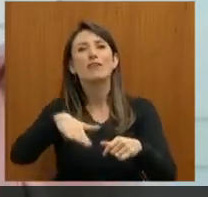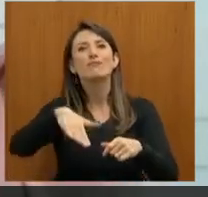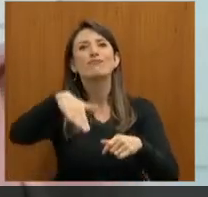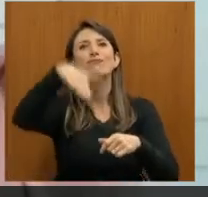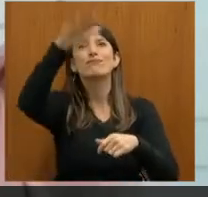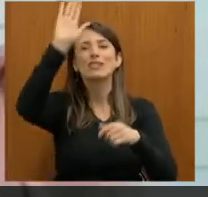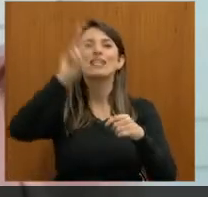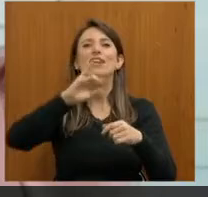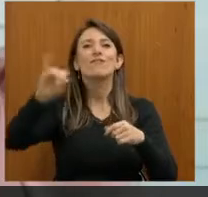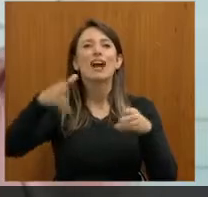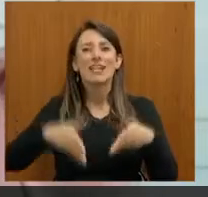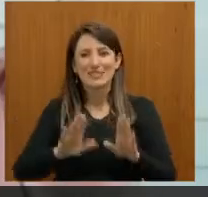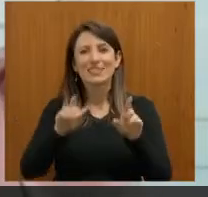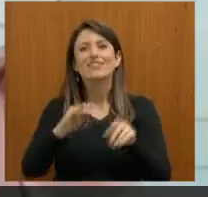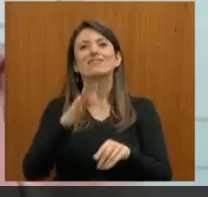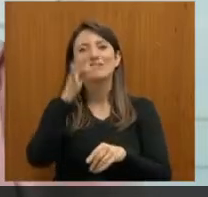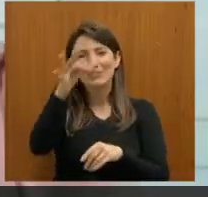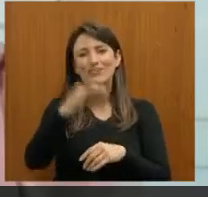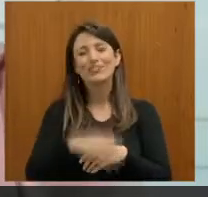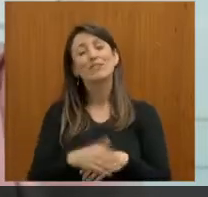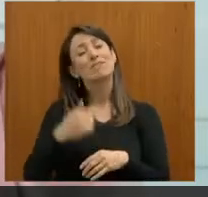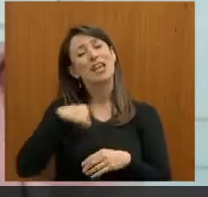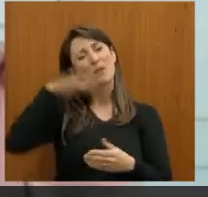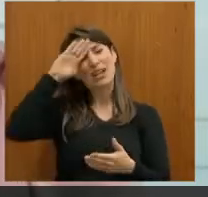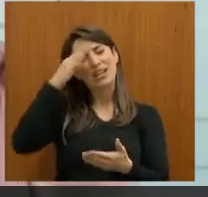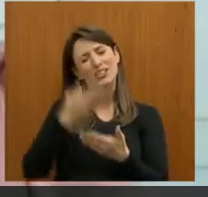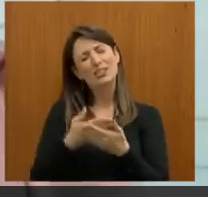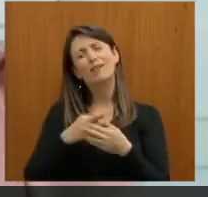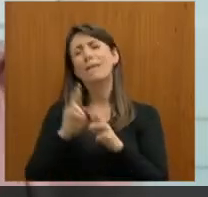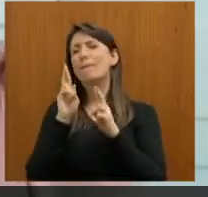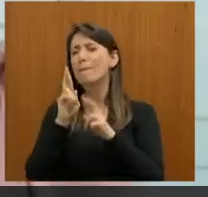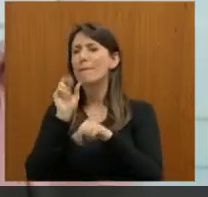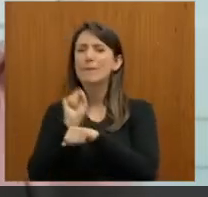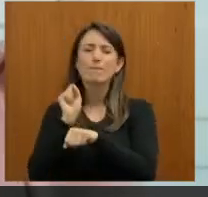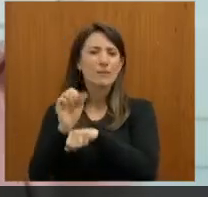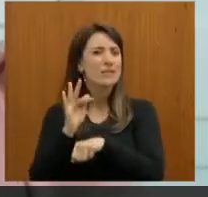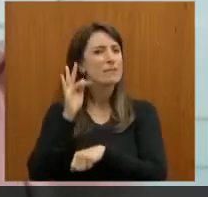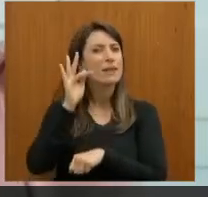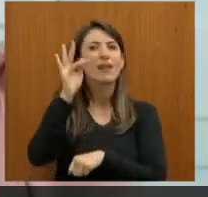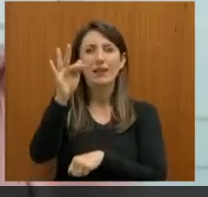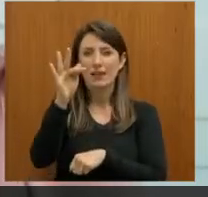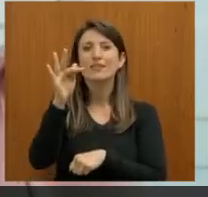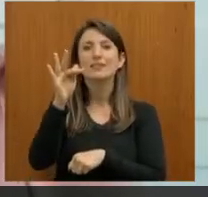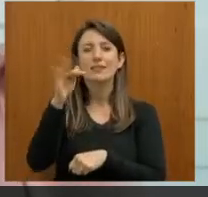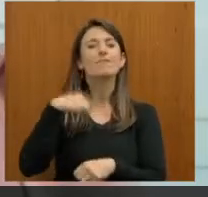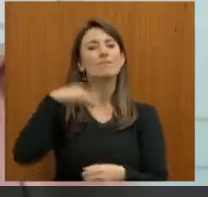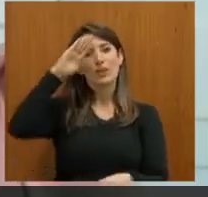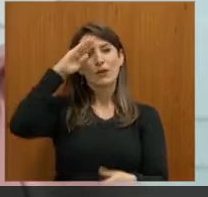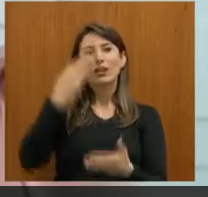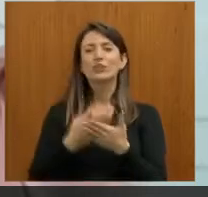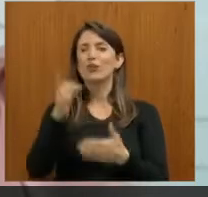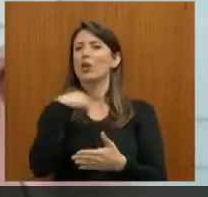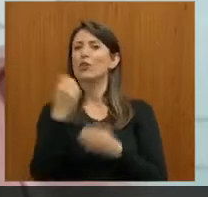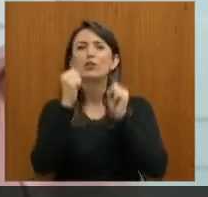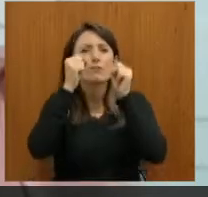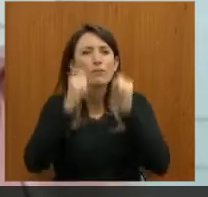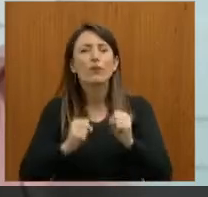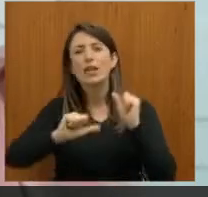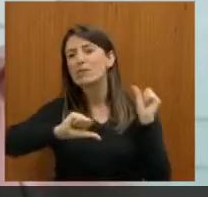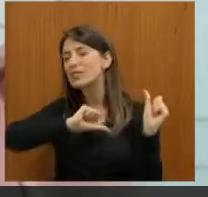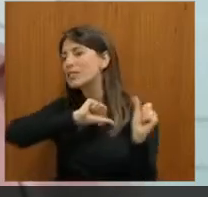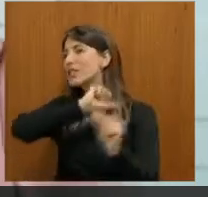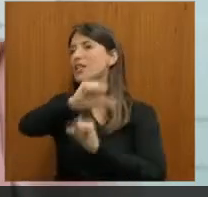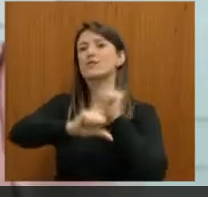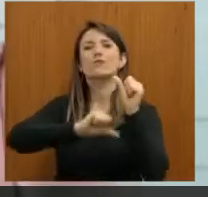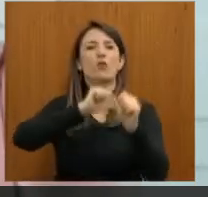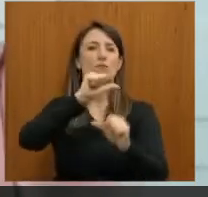nem eu acredito não sei Esperança eu acredito que nós podemos transformar os mundos